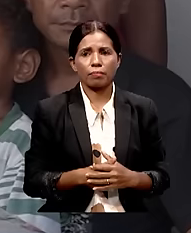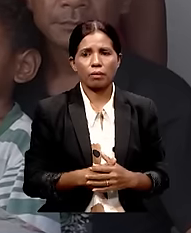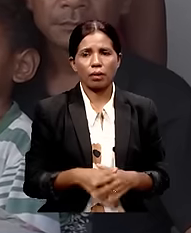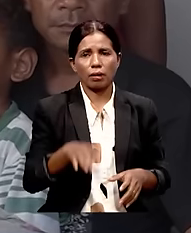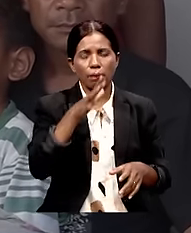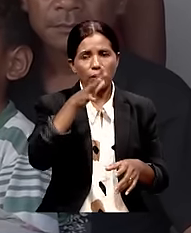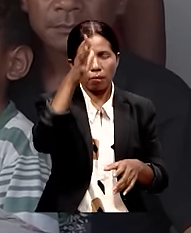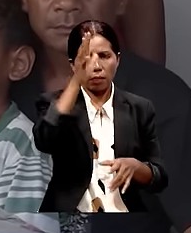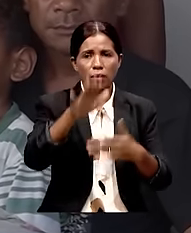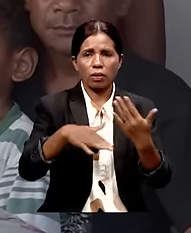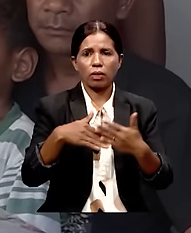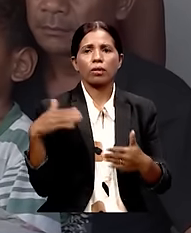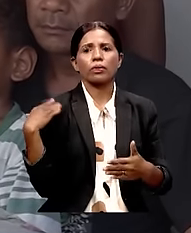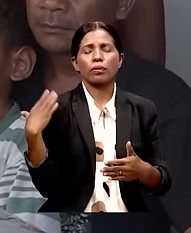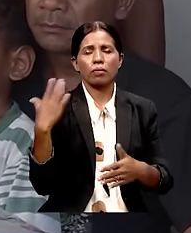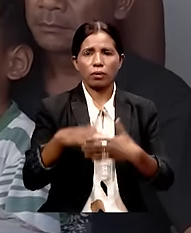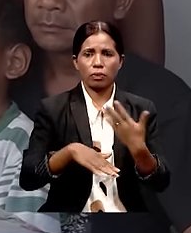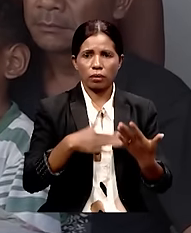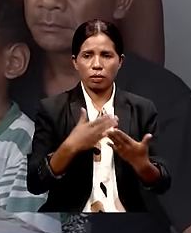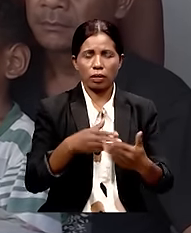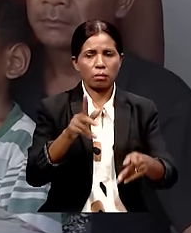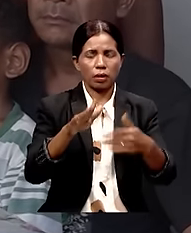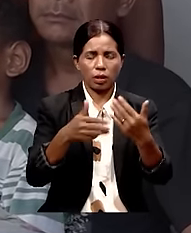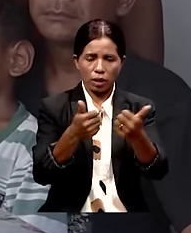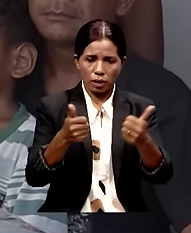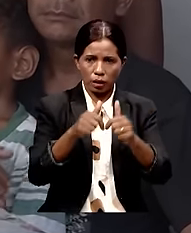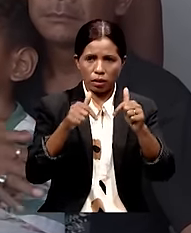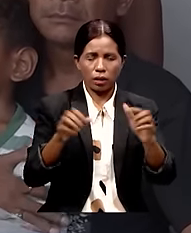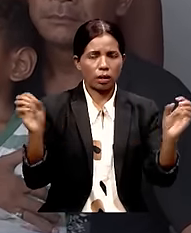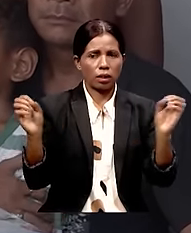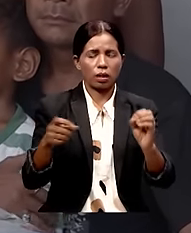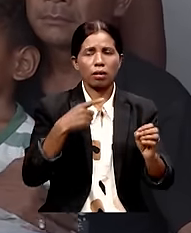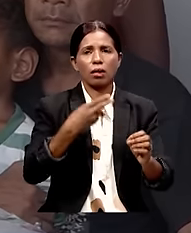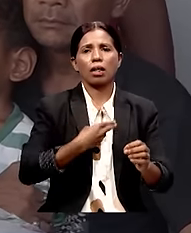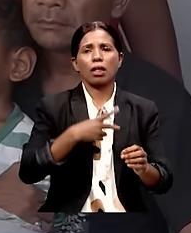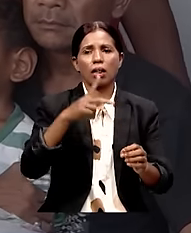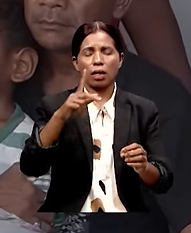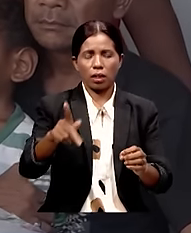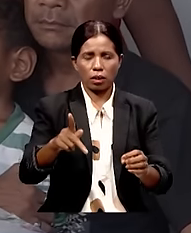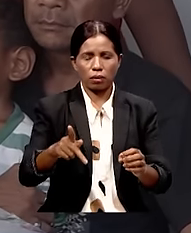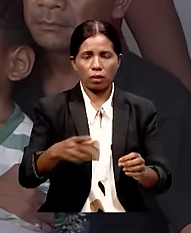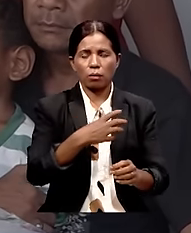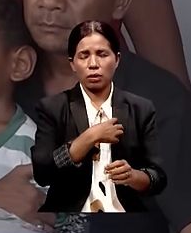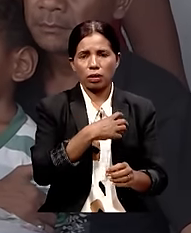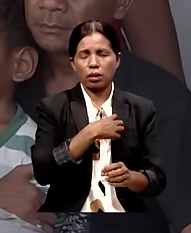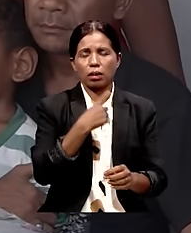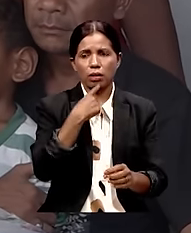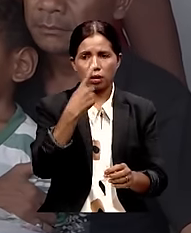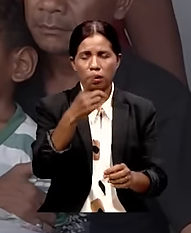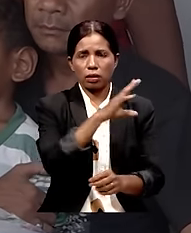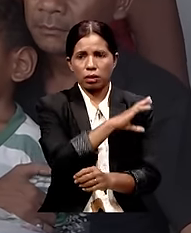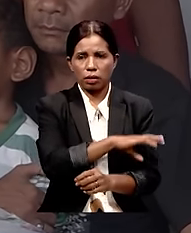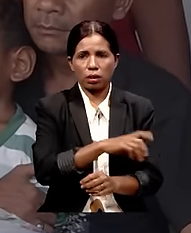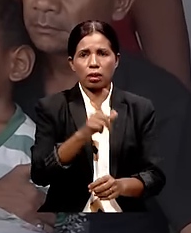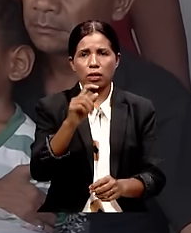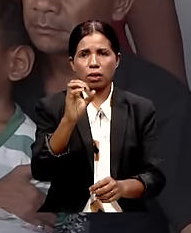aman, joven, komunidade aldeia ne, la simho atitude premanismo no maka autoridade de segurança de Hanesan